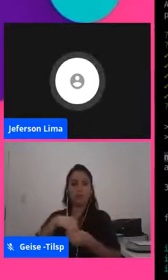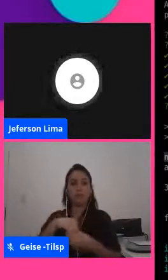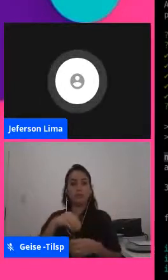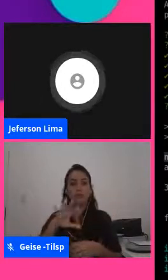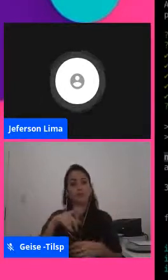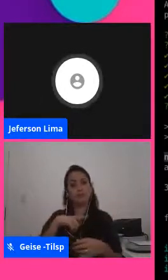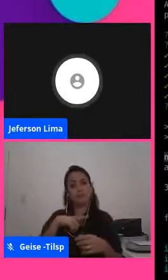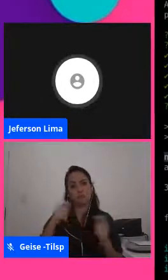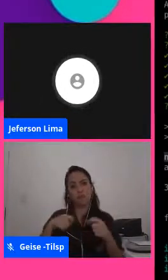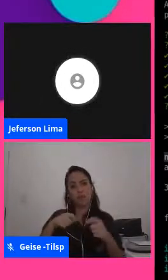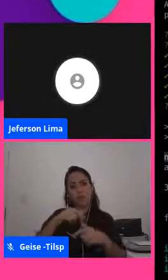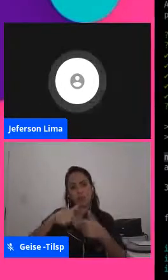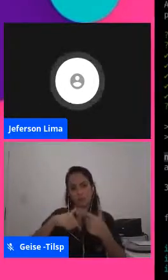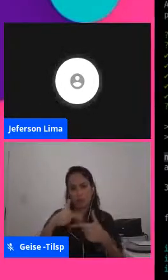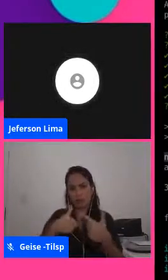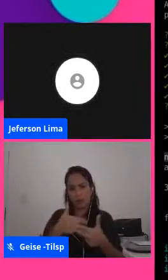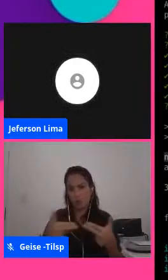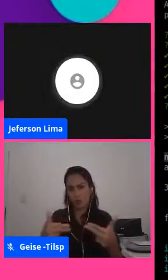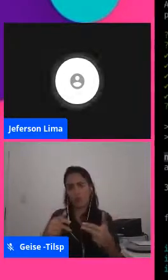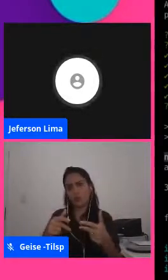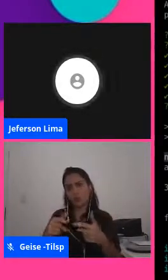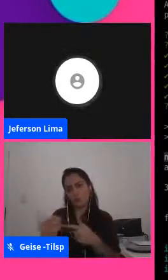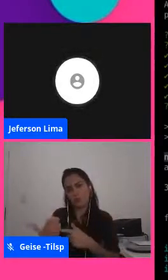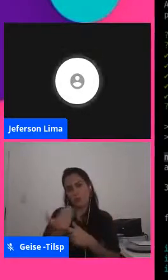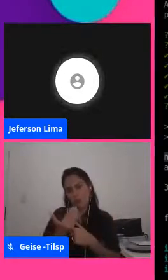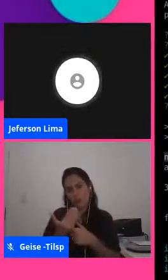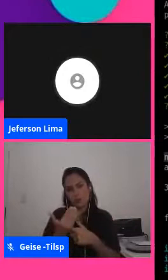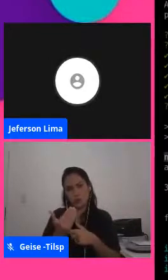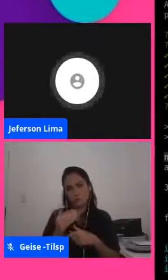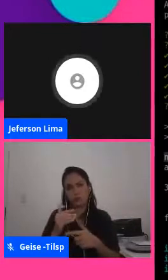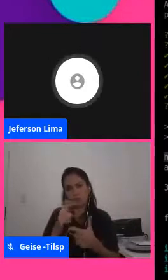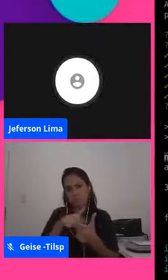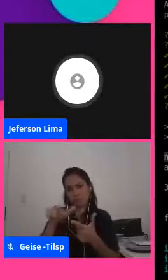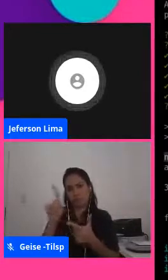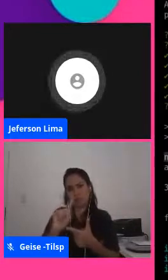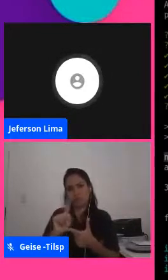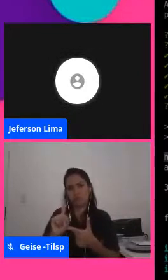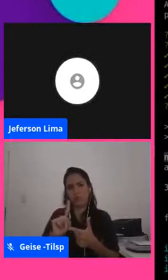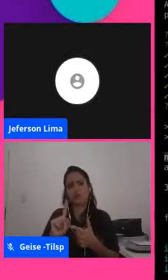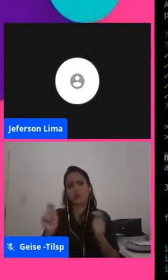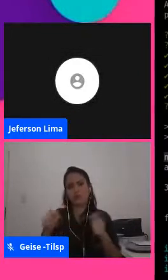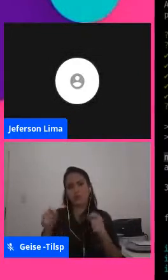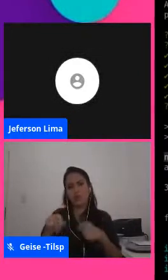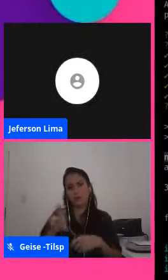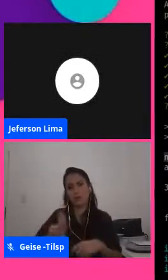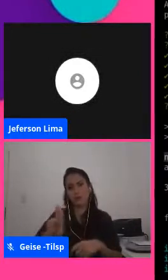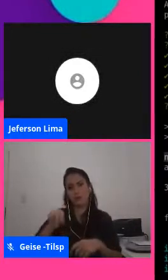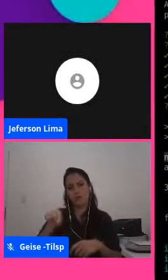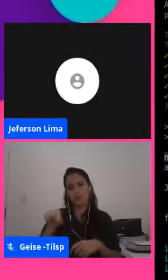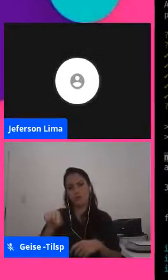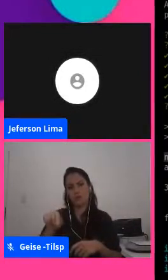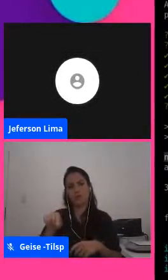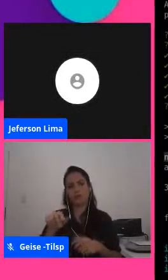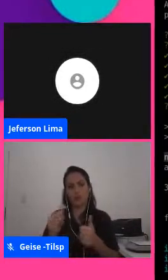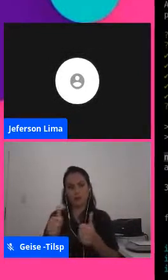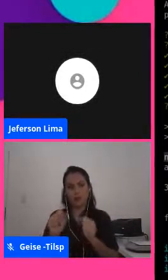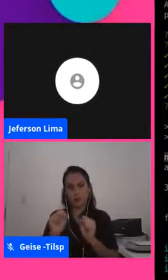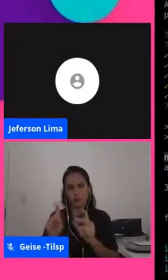é capaz de entregar as coisas que a gente quer, não tem problema algum de utilizar ele.